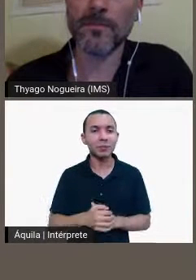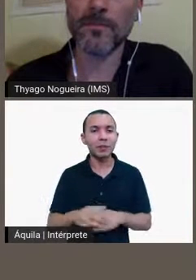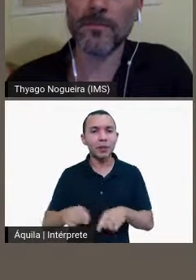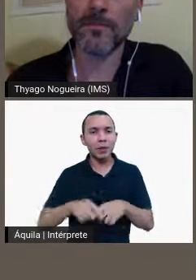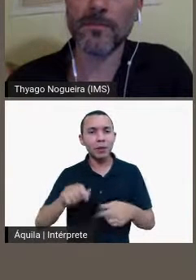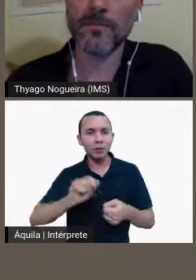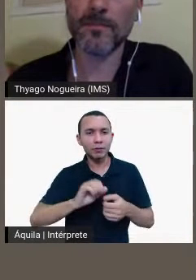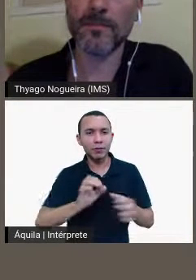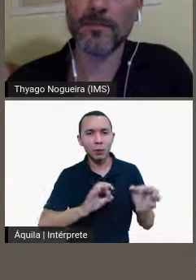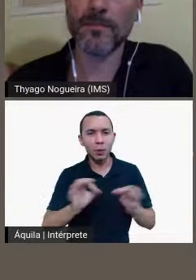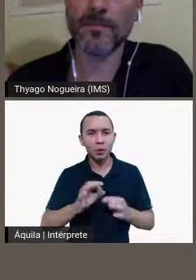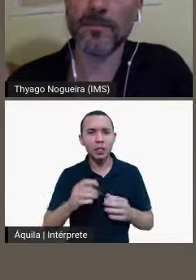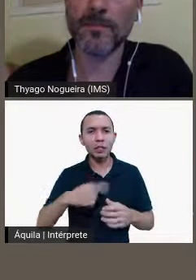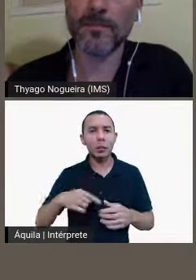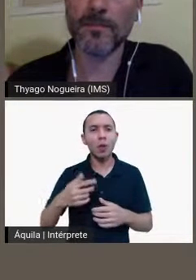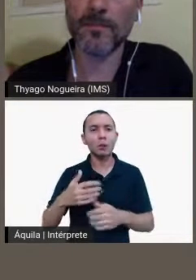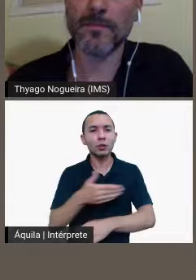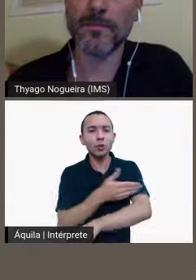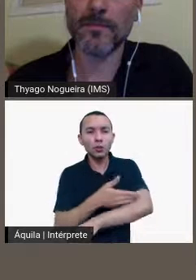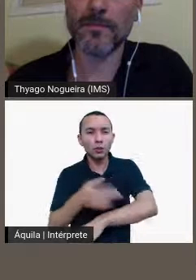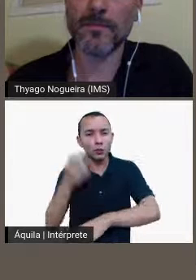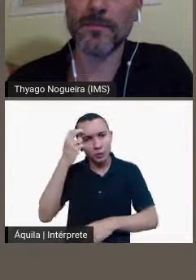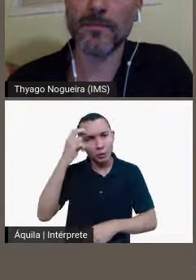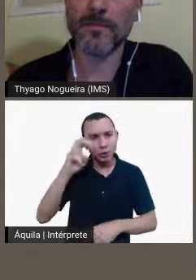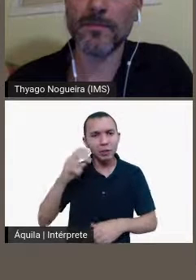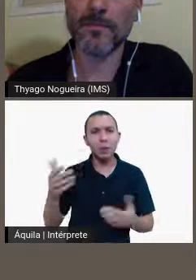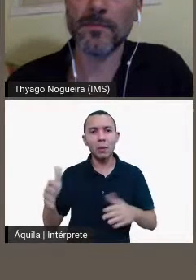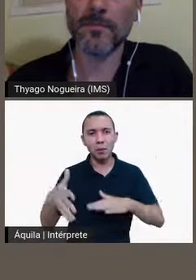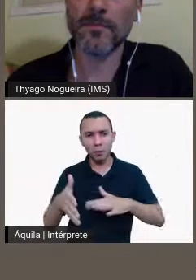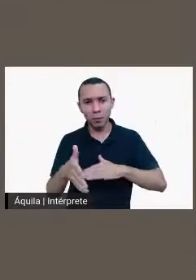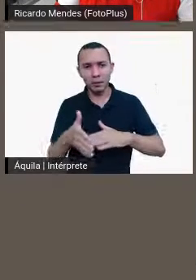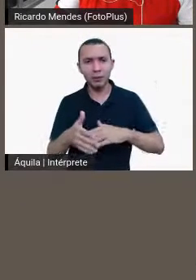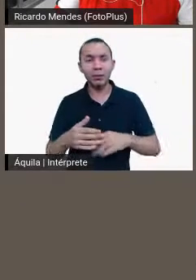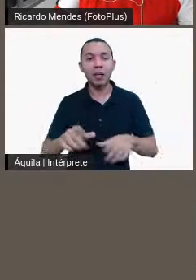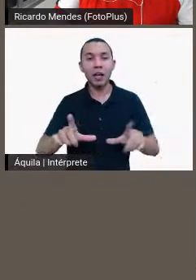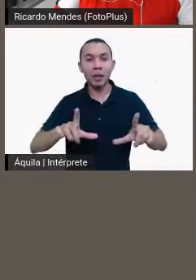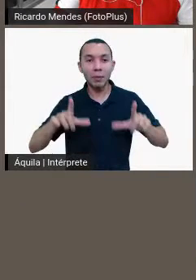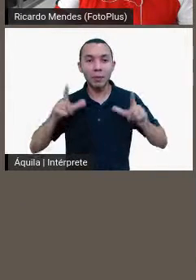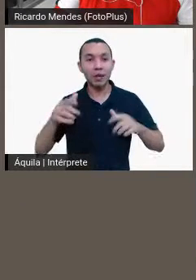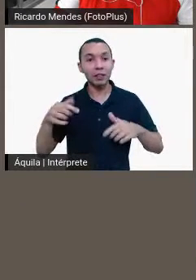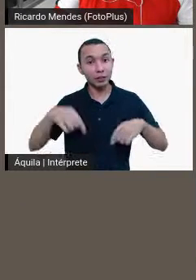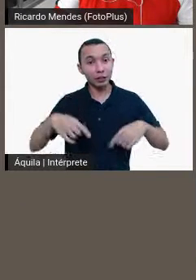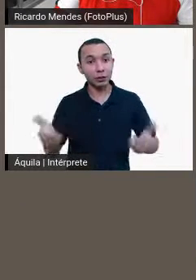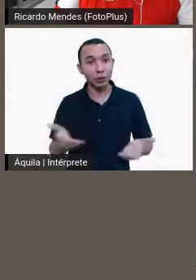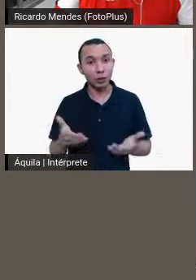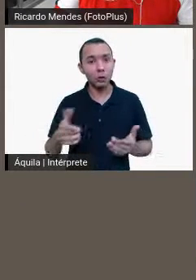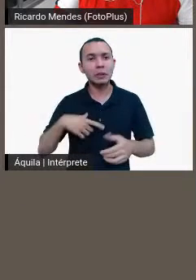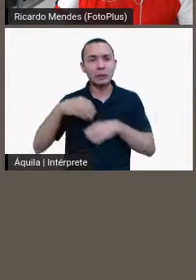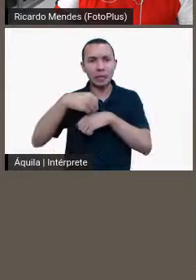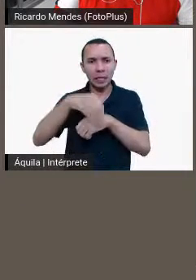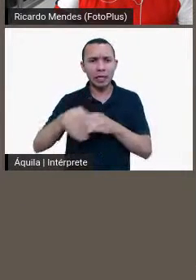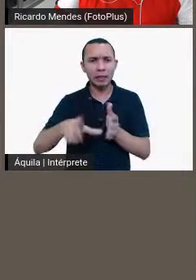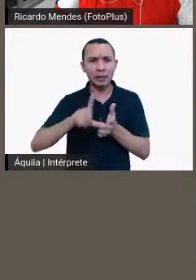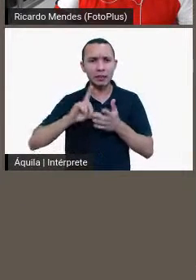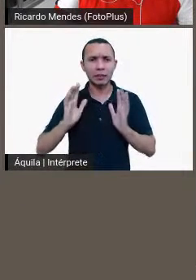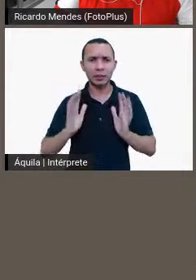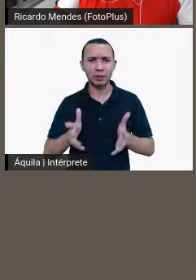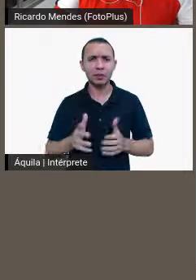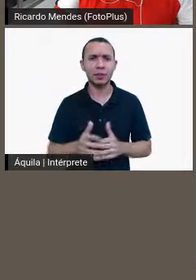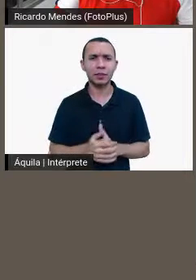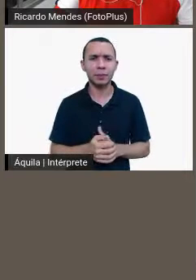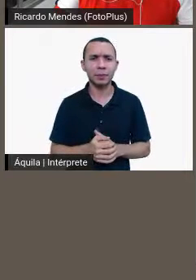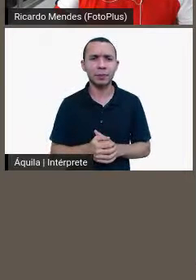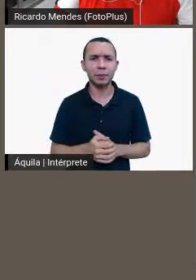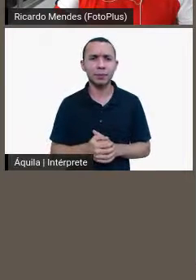de tradições visuais da modernidade. O estatuto da imagem da contemporaneidade já estava dado como produto